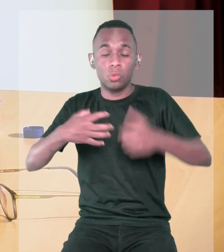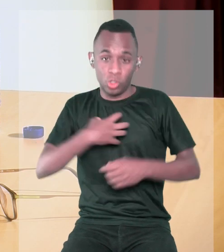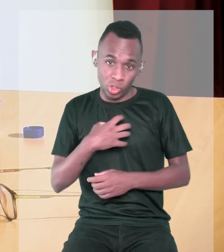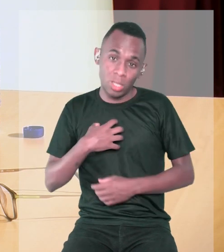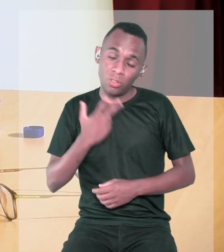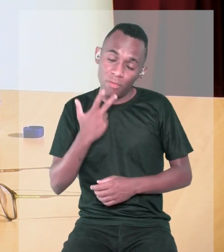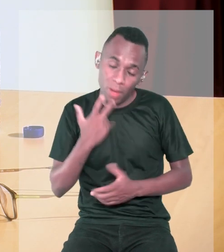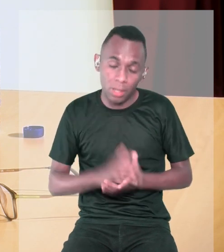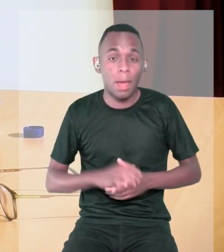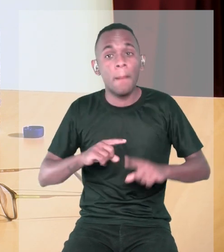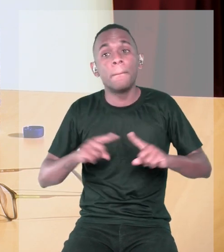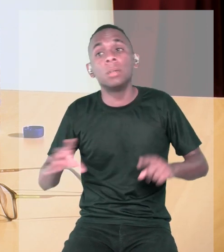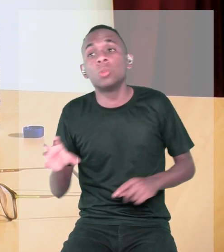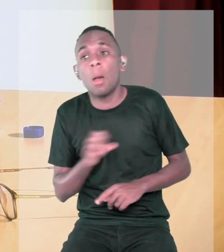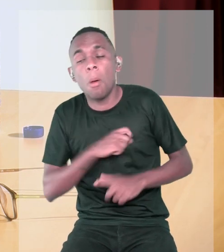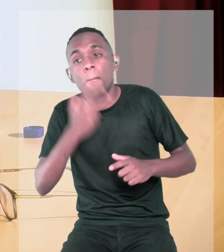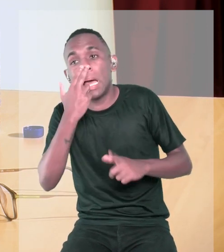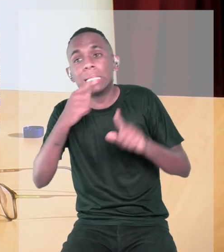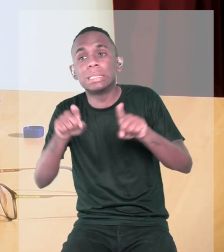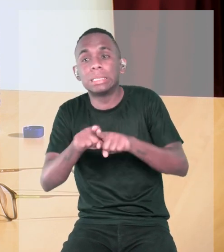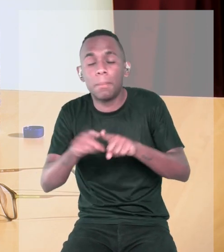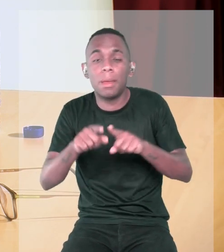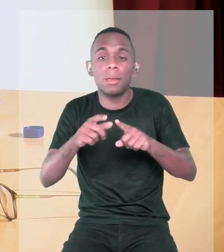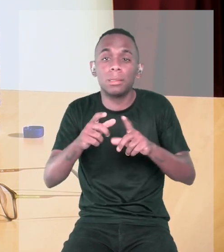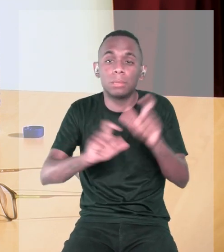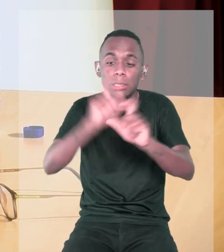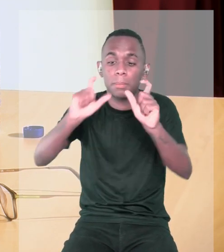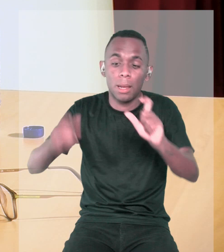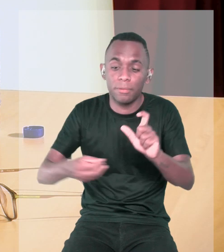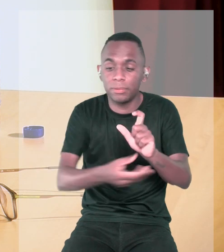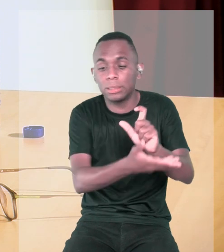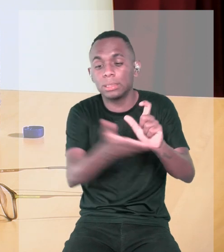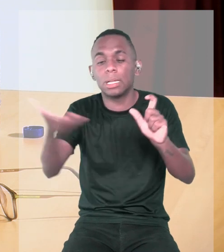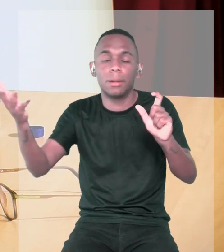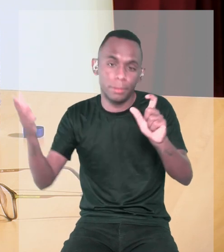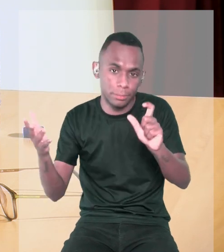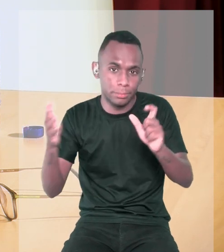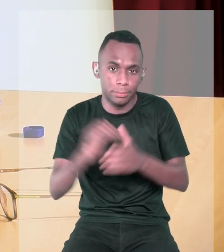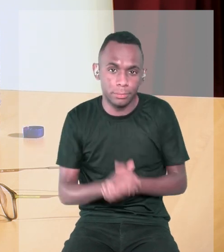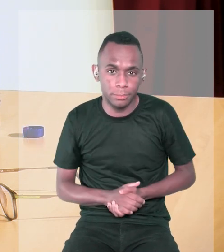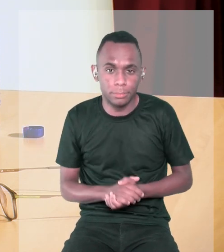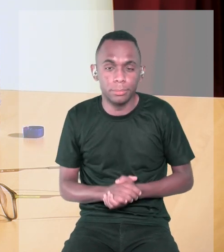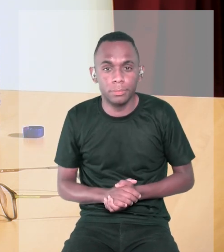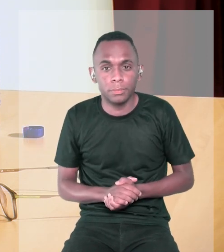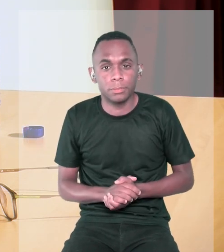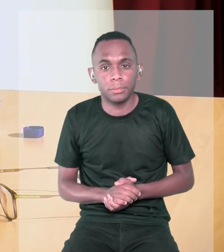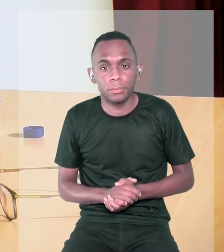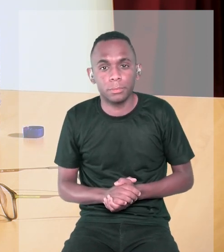palavras. Mas o amor parece dar às palavras um